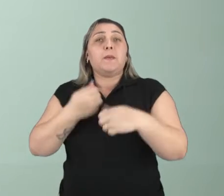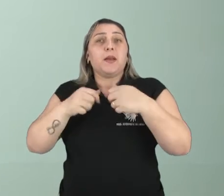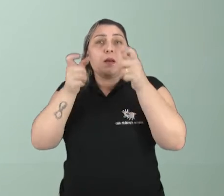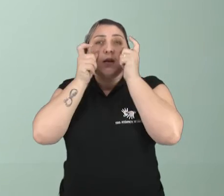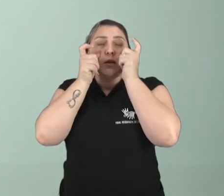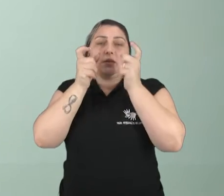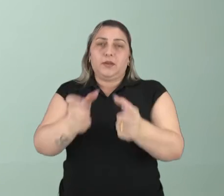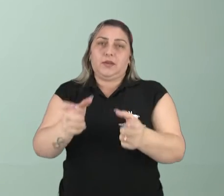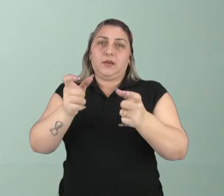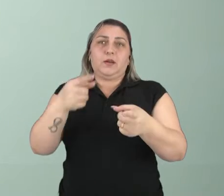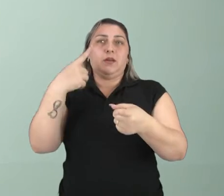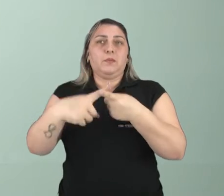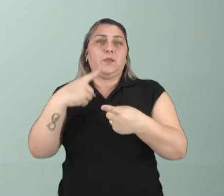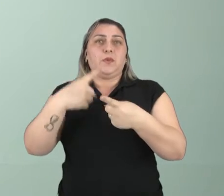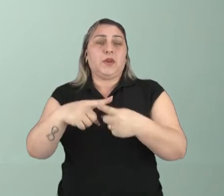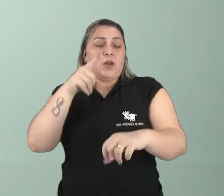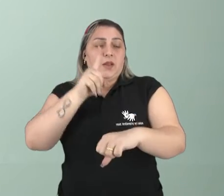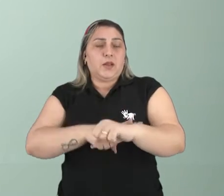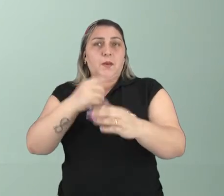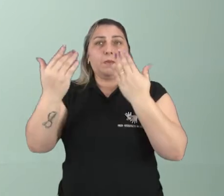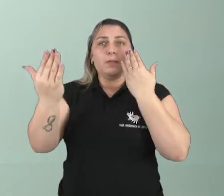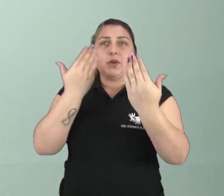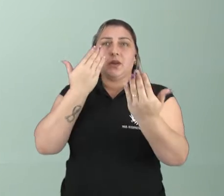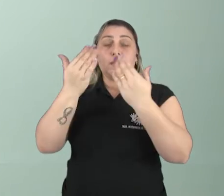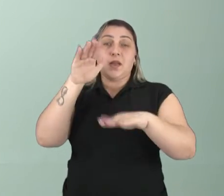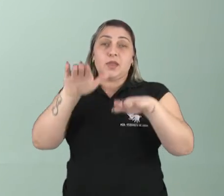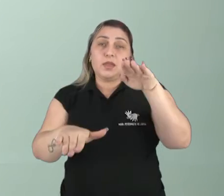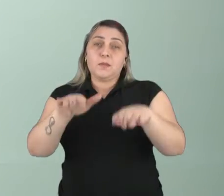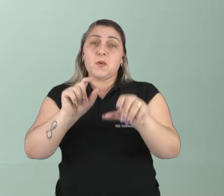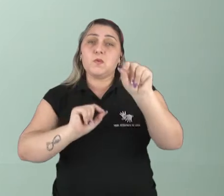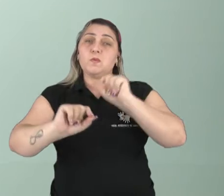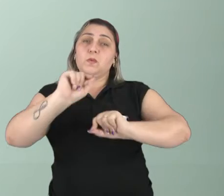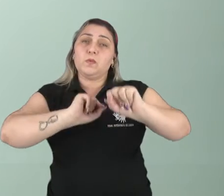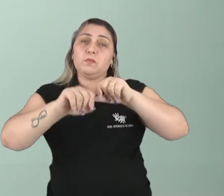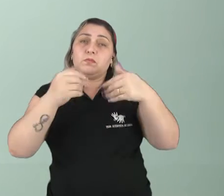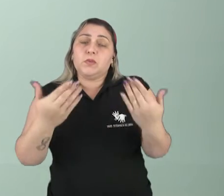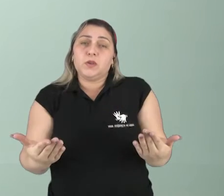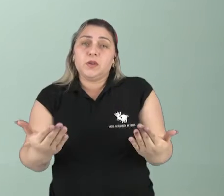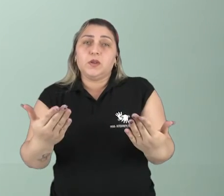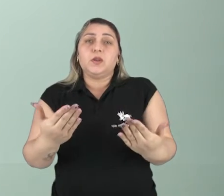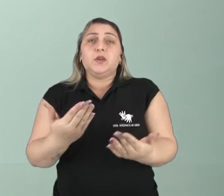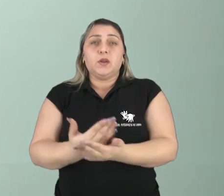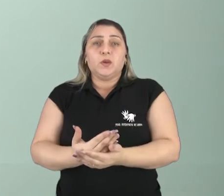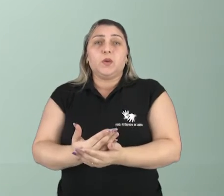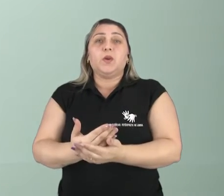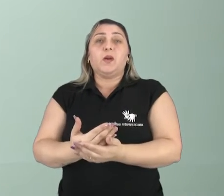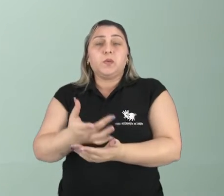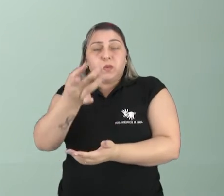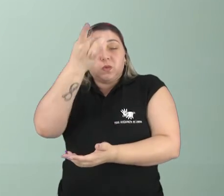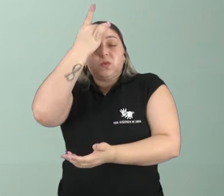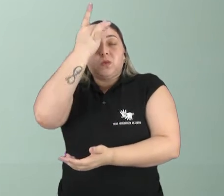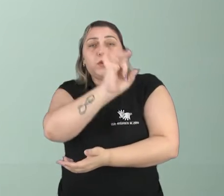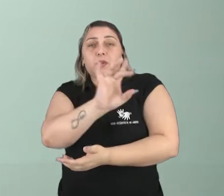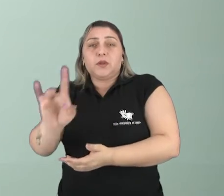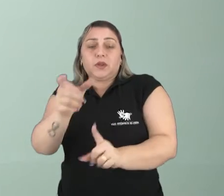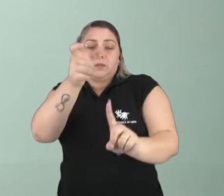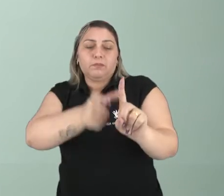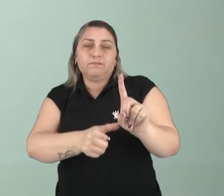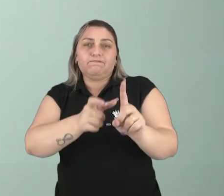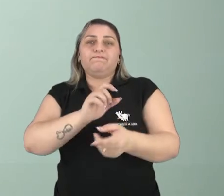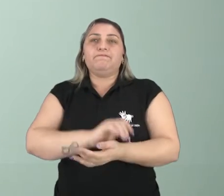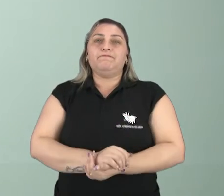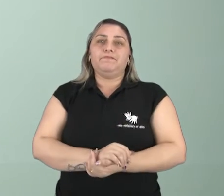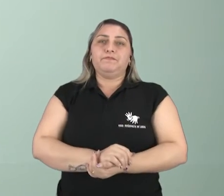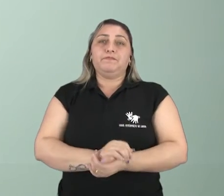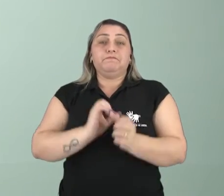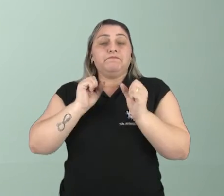prestar atenção, porque o tempo psicológico vai depender ali do fluxo de consciência de cada personagem.